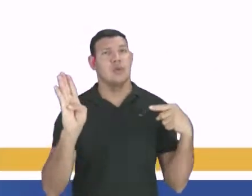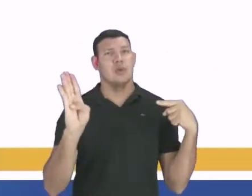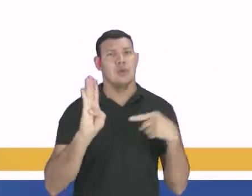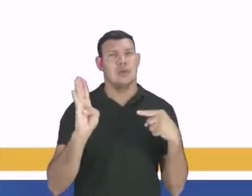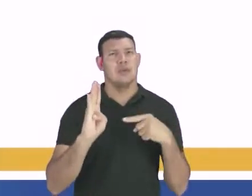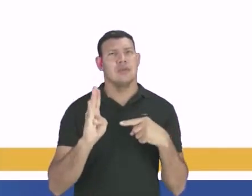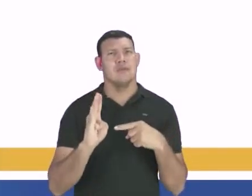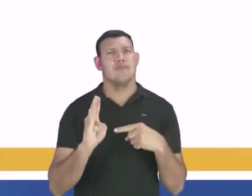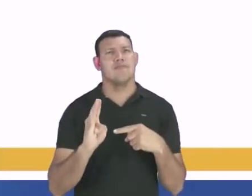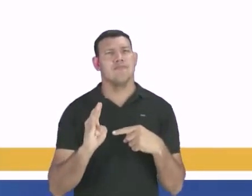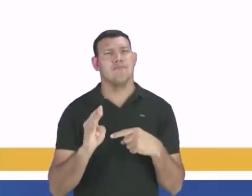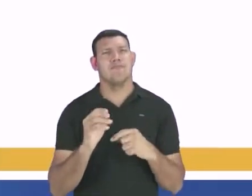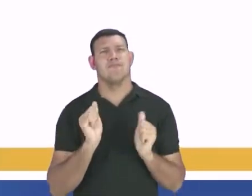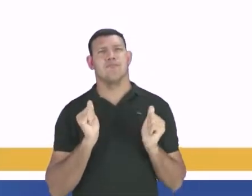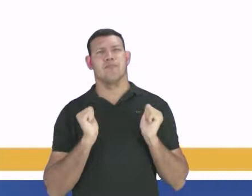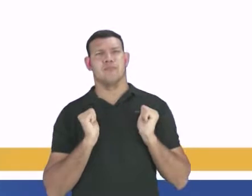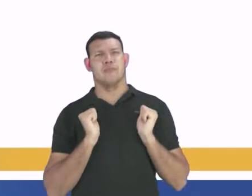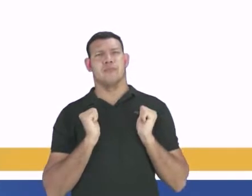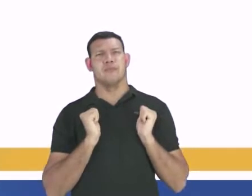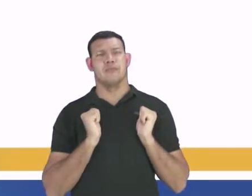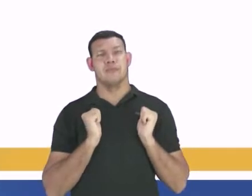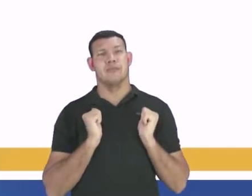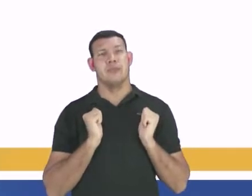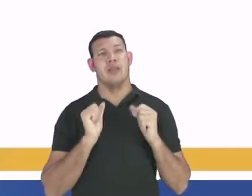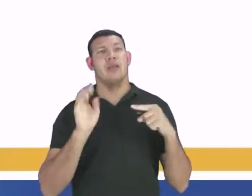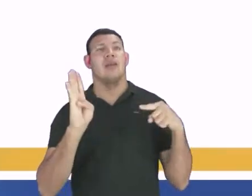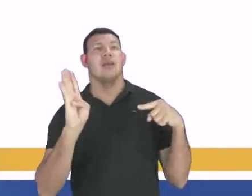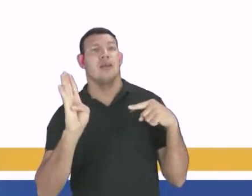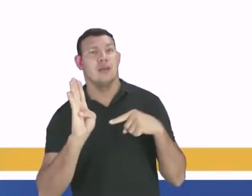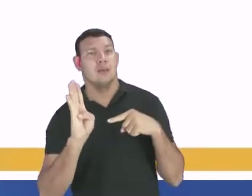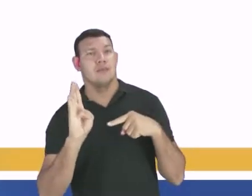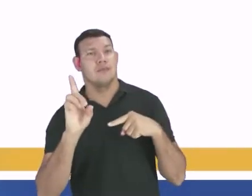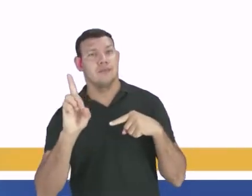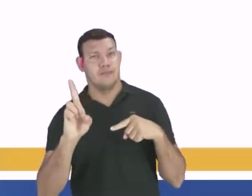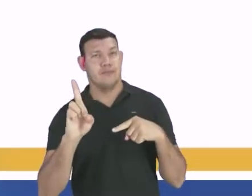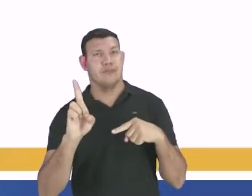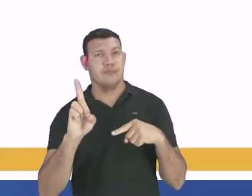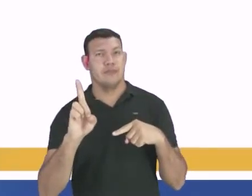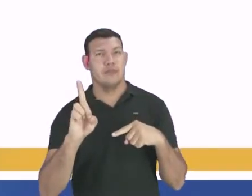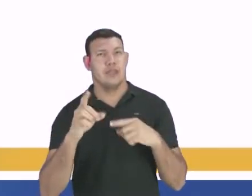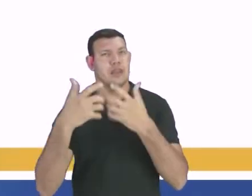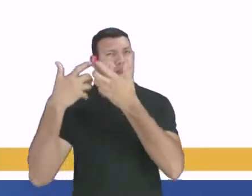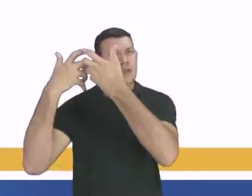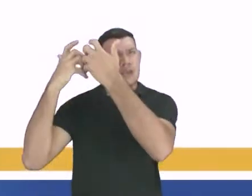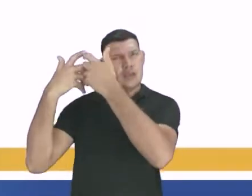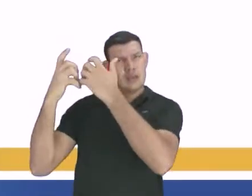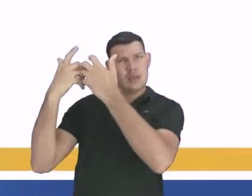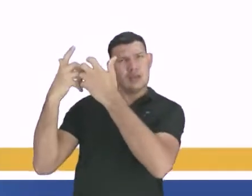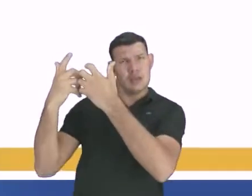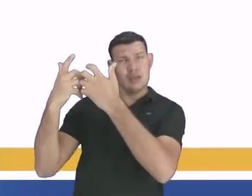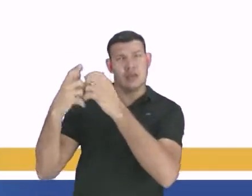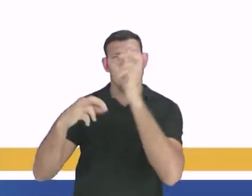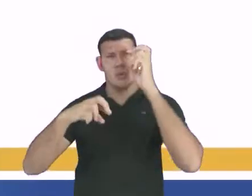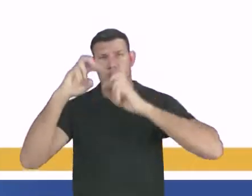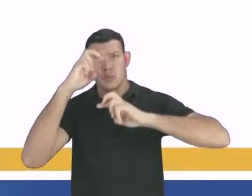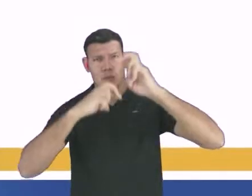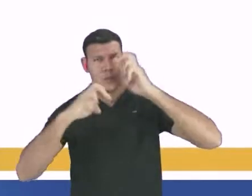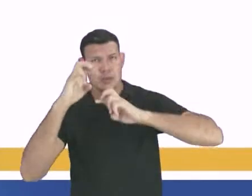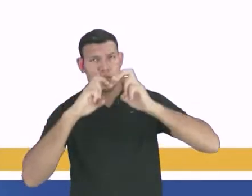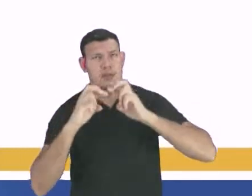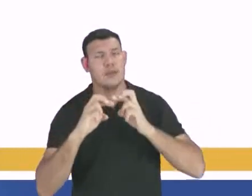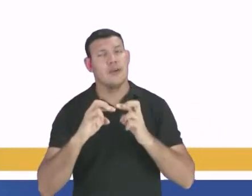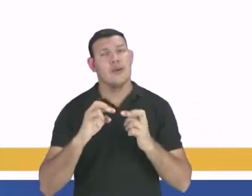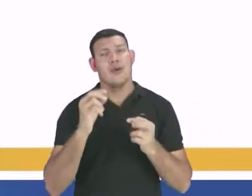refletir com base em observações e elaborar proposições? Qual é a melhor definição do pensar criticamente nessa alternativa, nessa